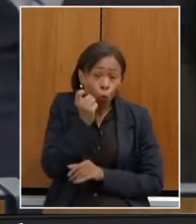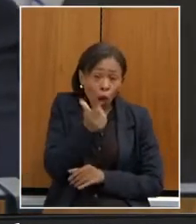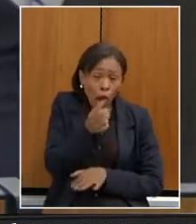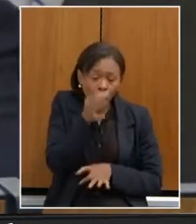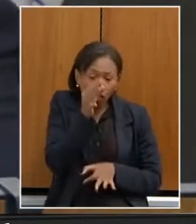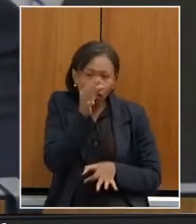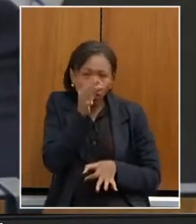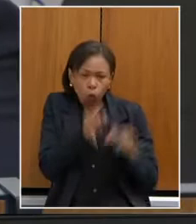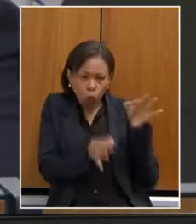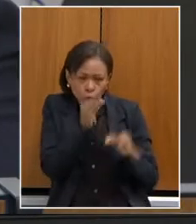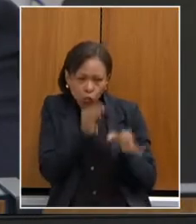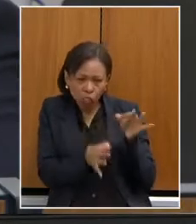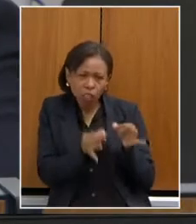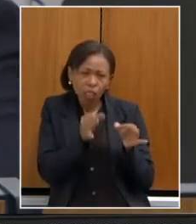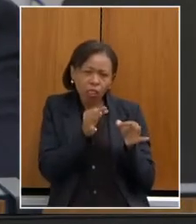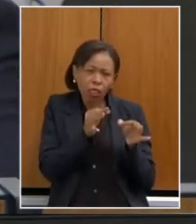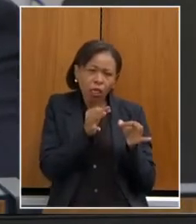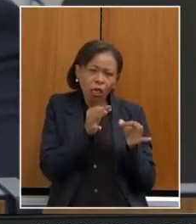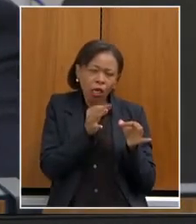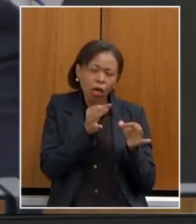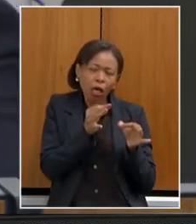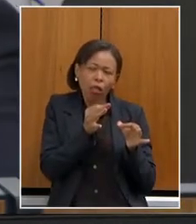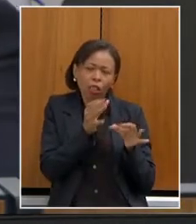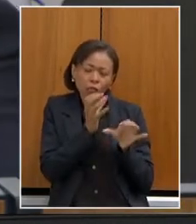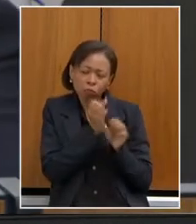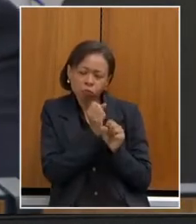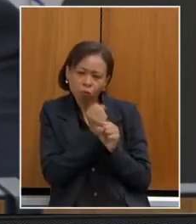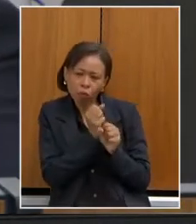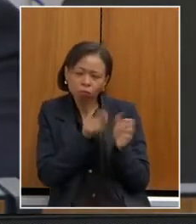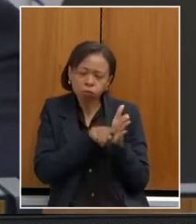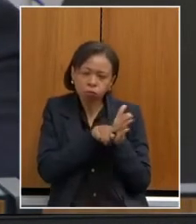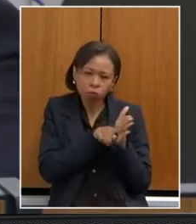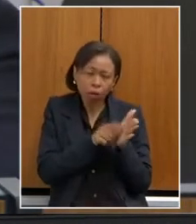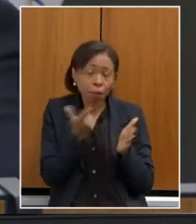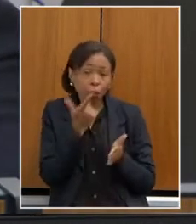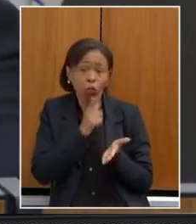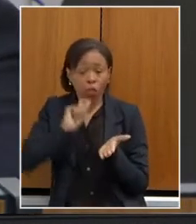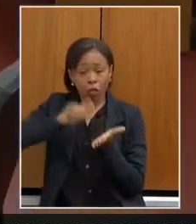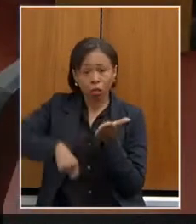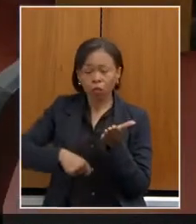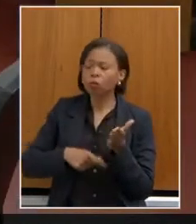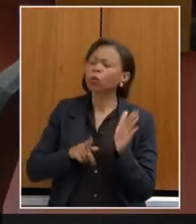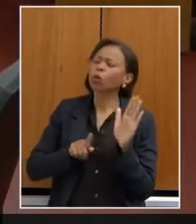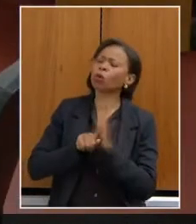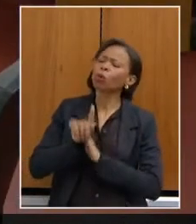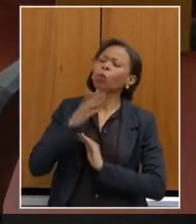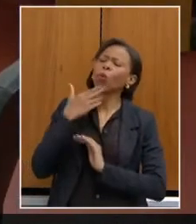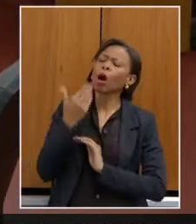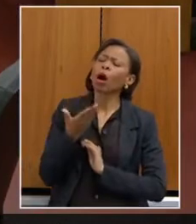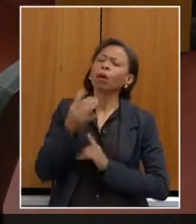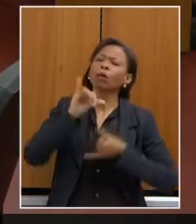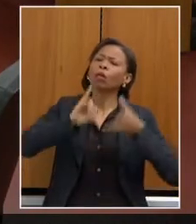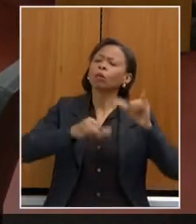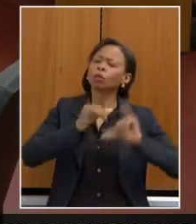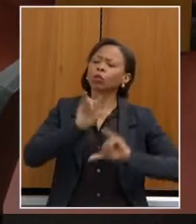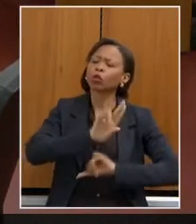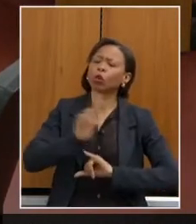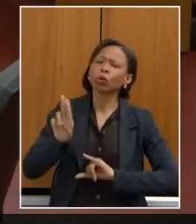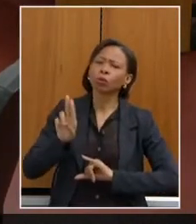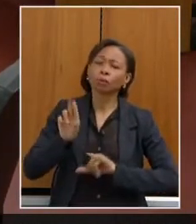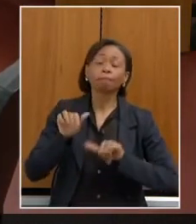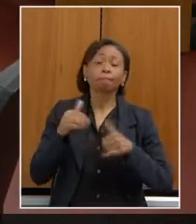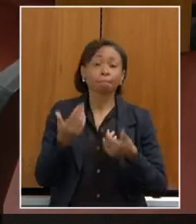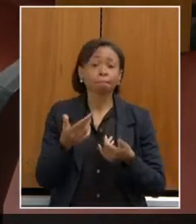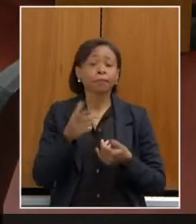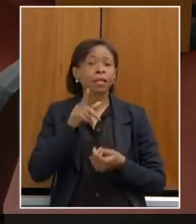para que a gente consiga, então, a assinatura desse contrato com transferência de tecnologia. O senhor pode nos falar qual é o laboratório? O laboratório, ele